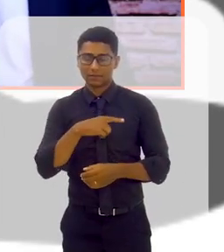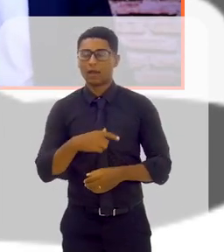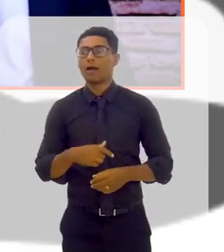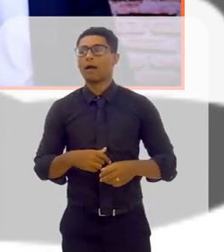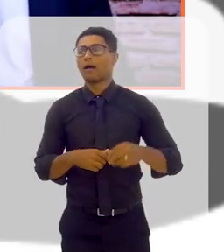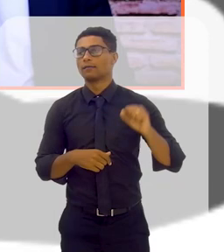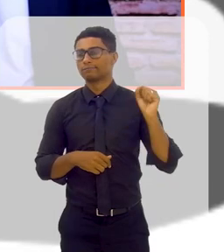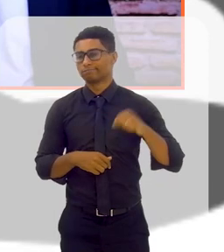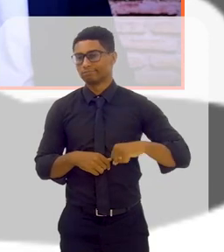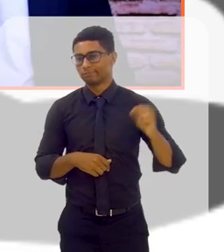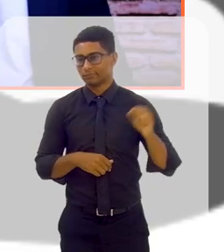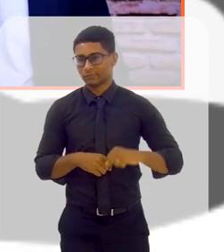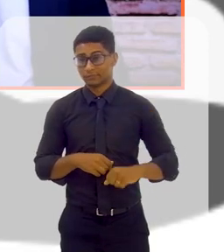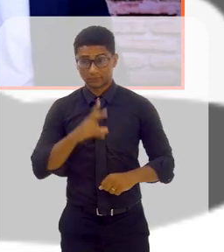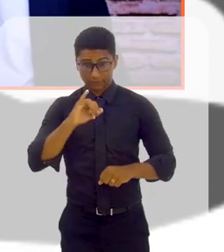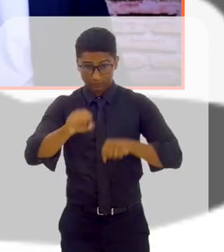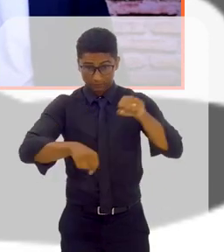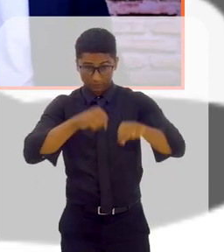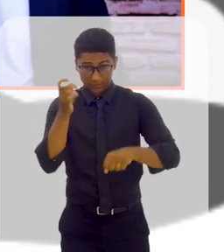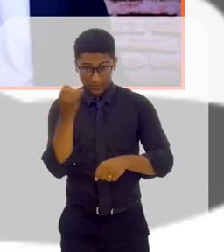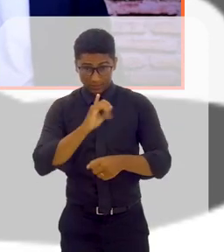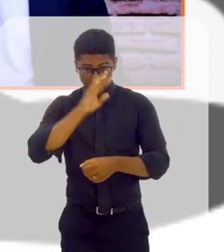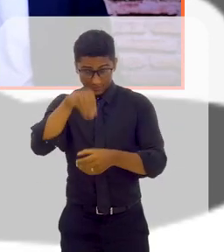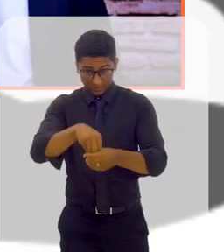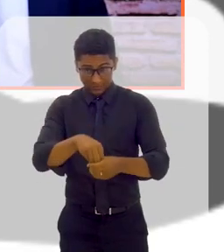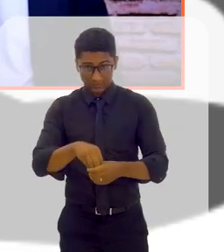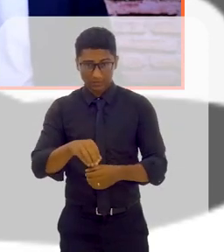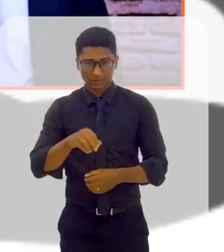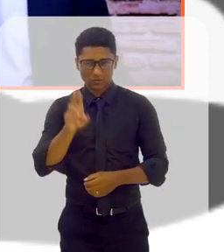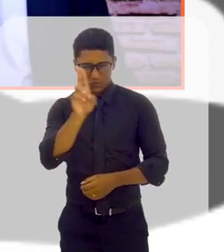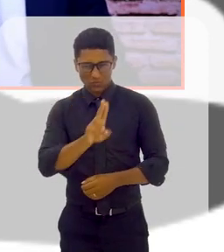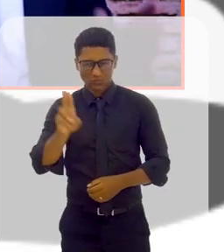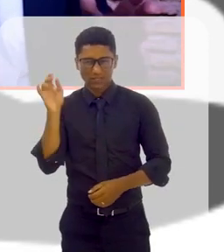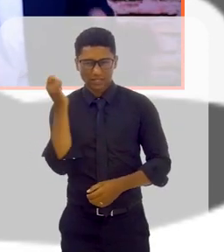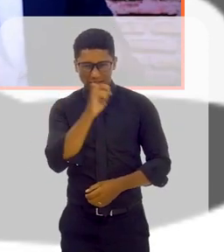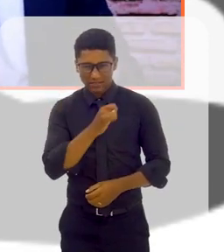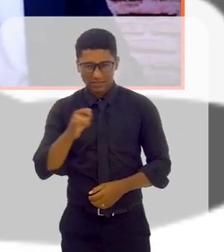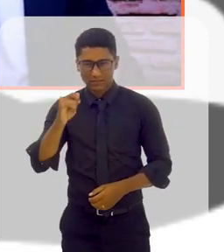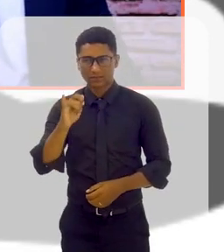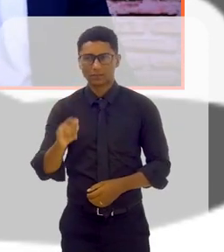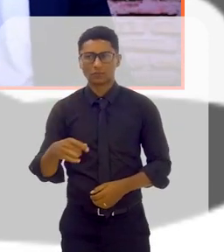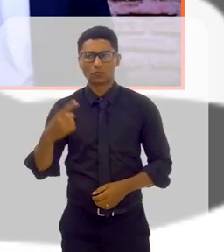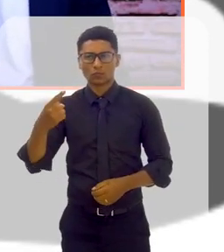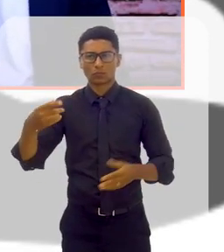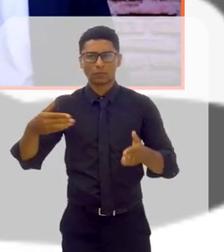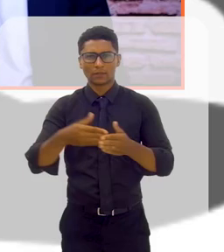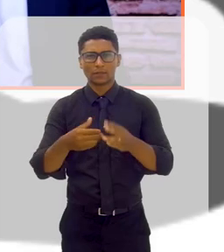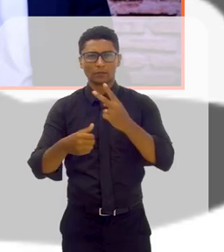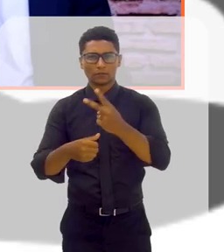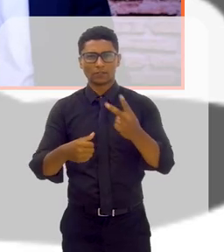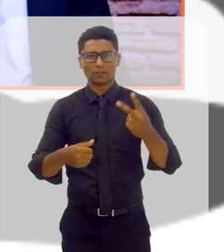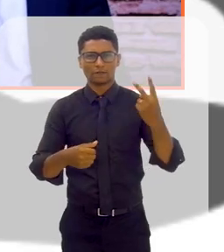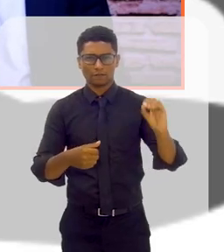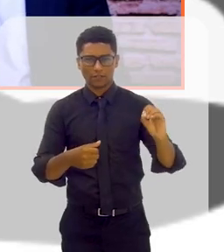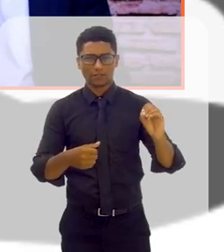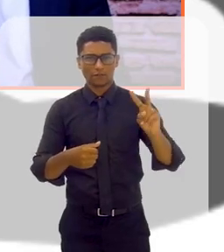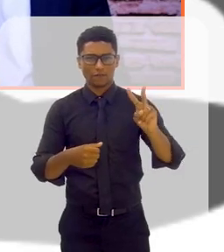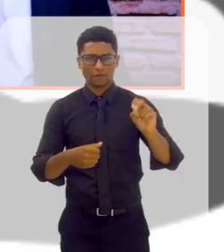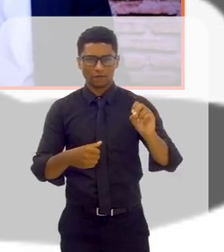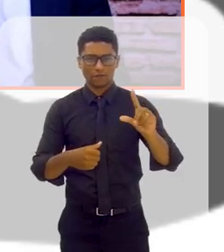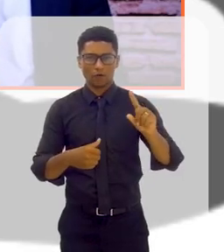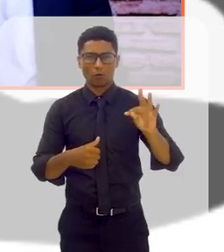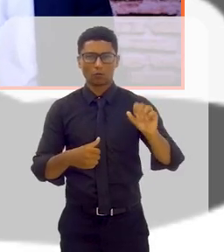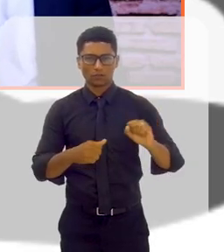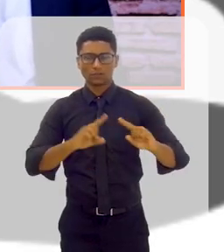Ah sim e se você tem bicicleta elétrica e ela consome energia entre um e 220 volts ela é